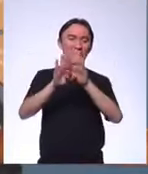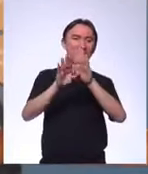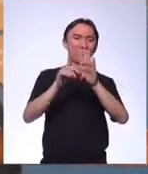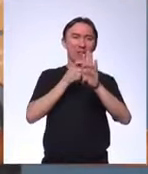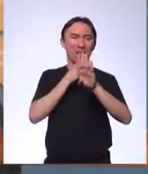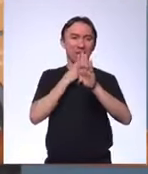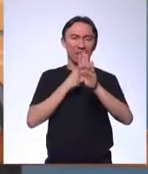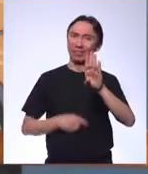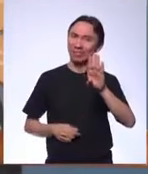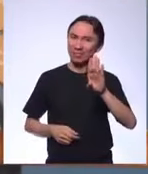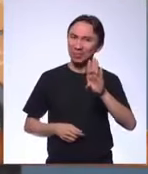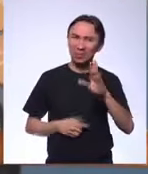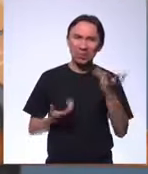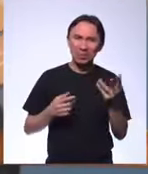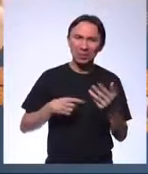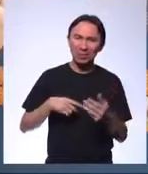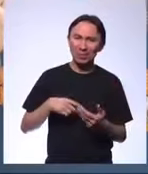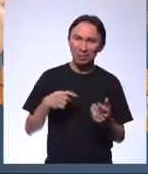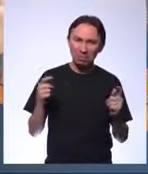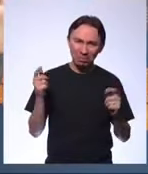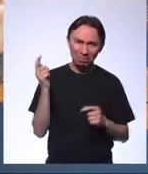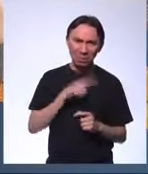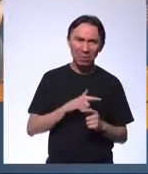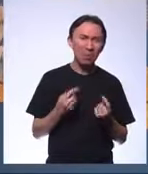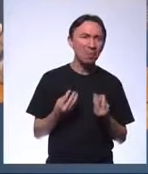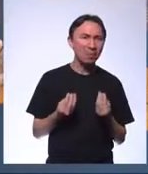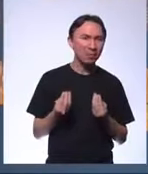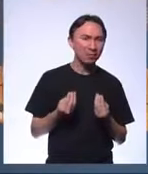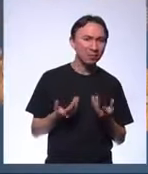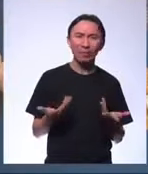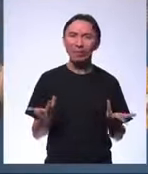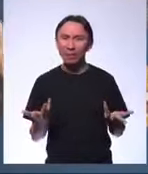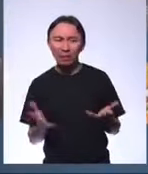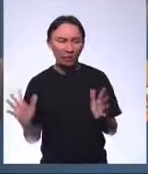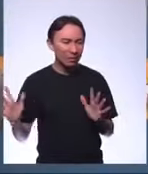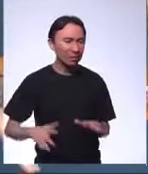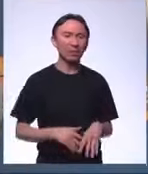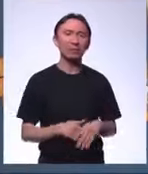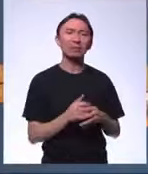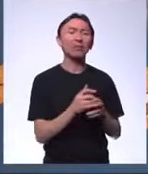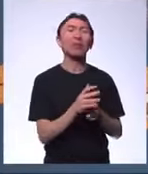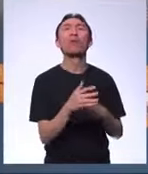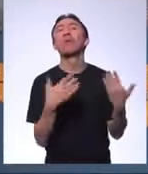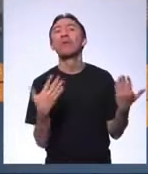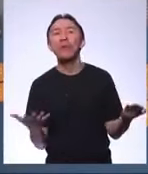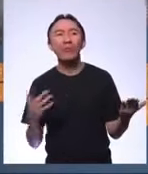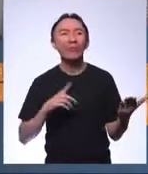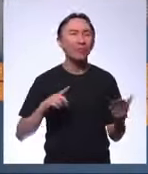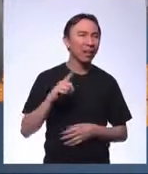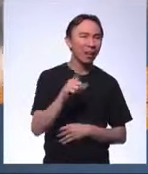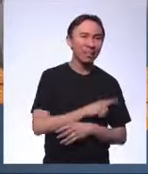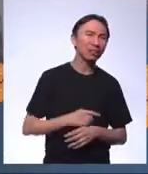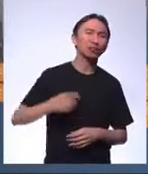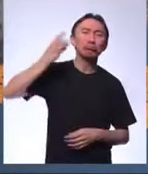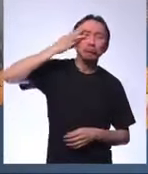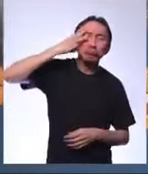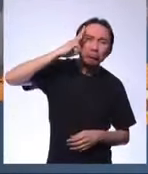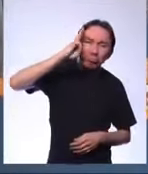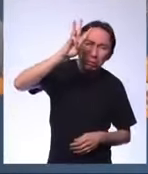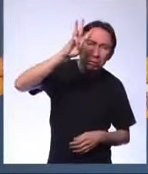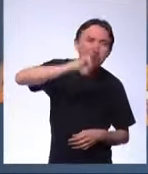que você aguenta? E não encostaram em você, mas te puseram lá. Ou ficar 3 dias com um barulho ensurdecedor de rock